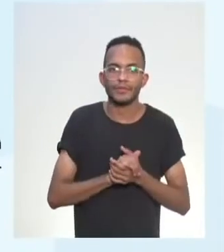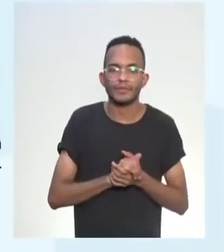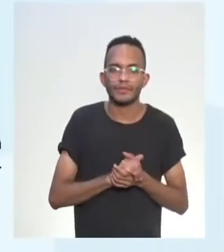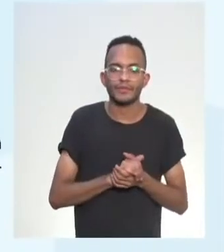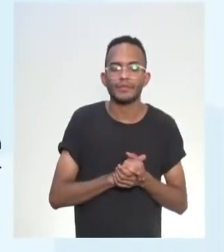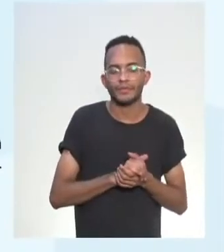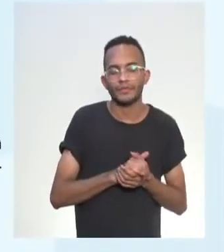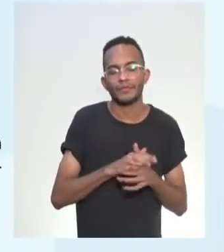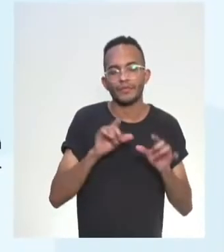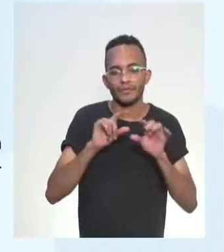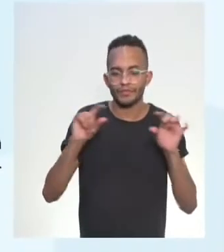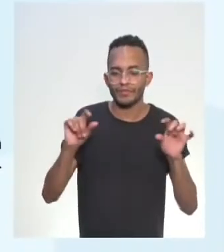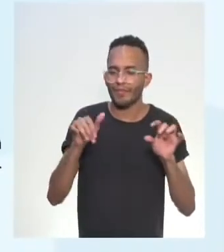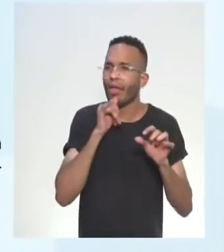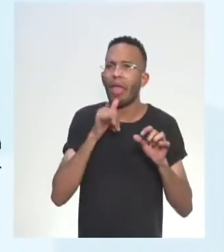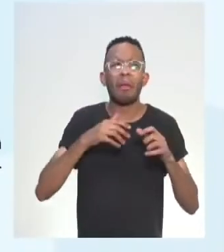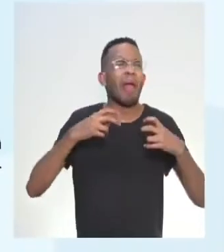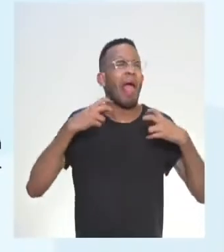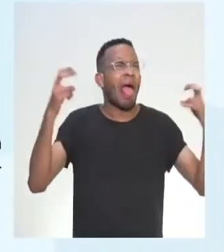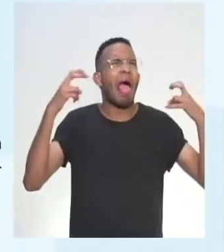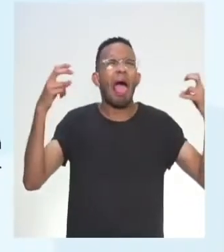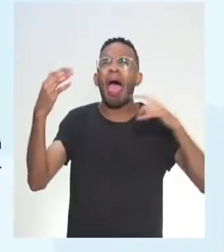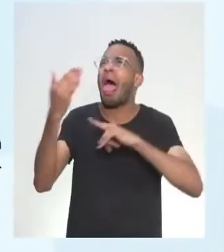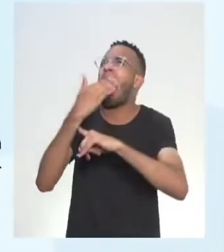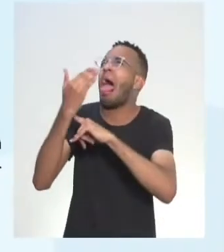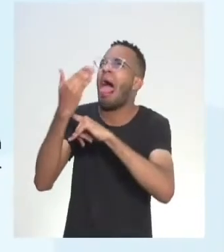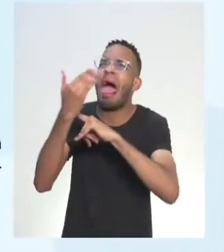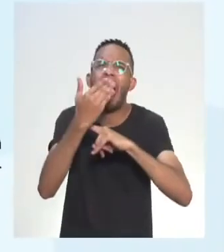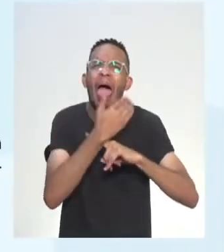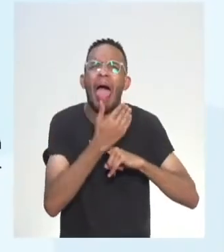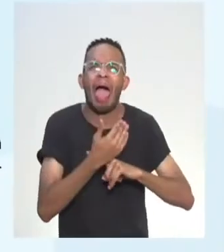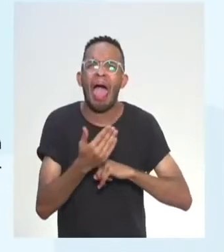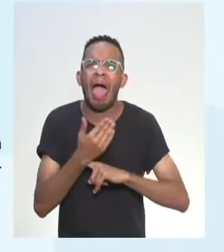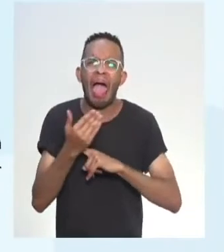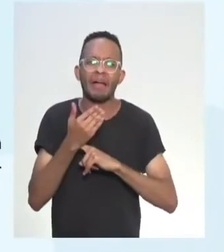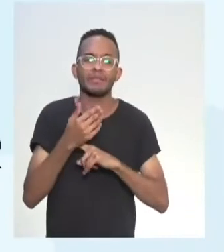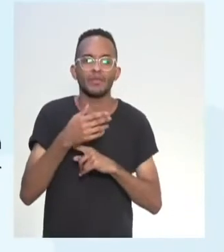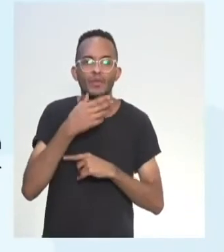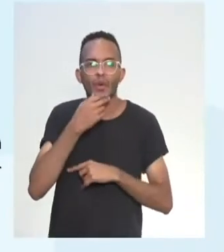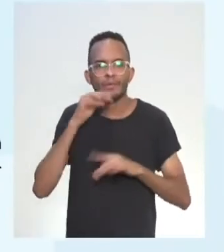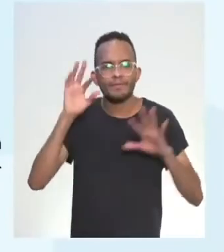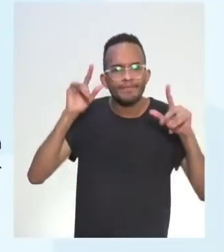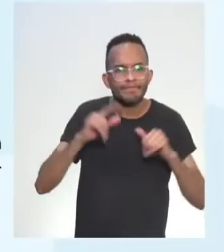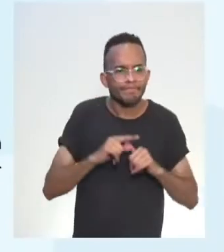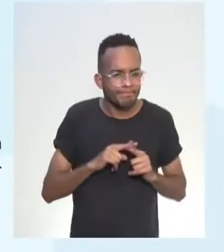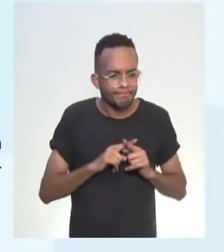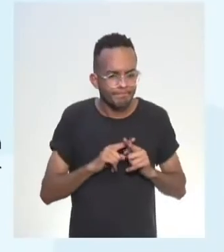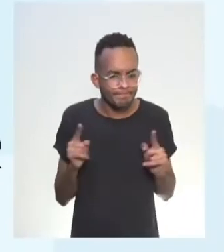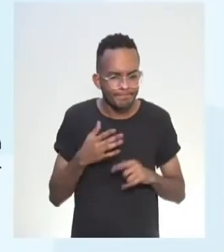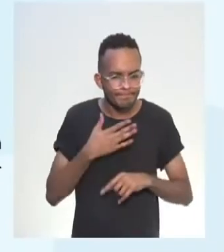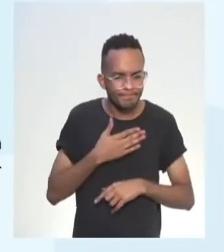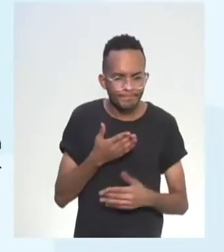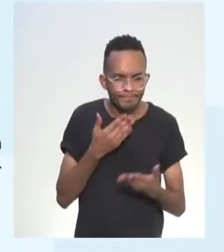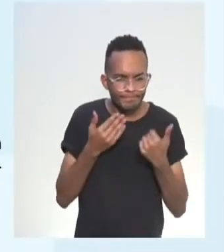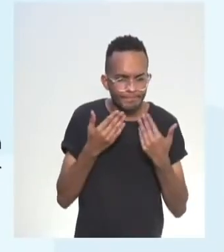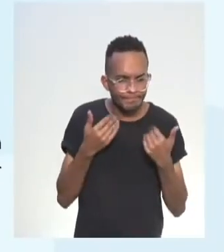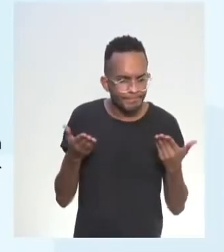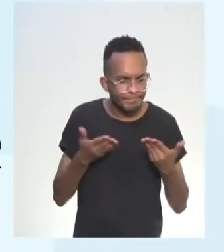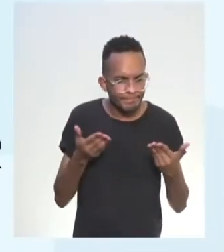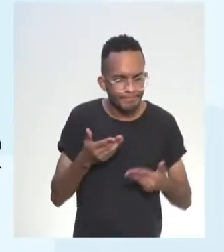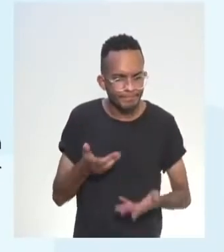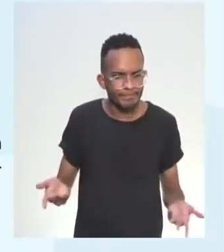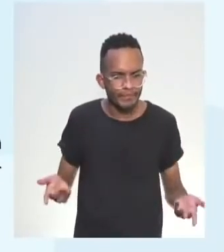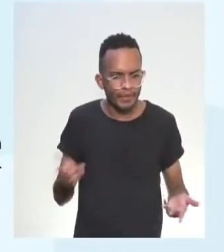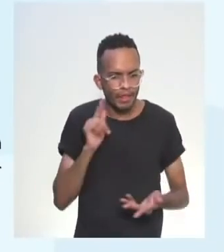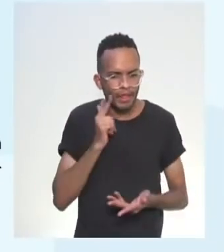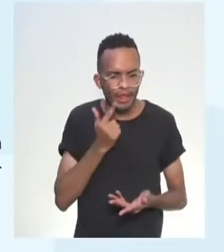aí a tirinha e aí o grito de socorro. E o Homem Grilo pensa ali, ó, mas nem na hora do lanche. Aí, no